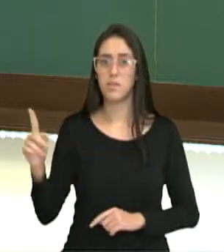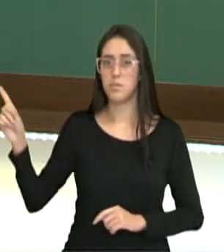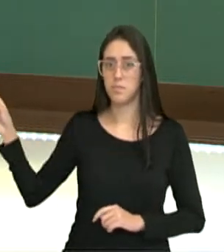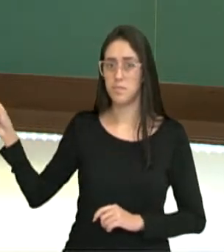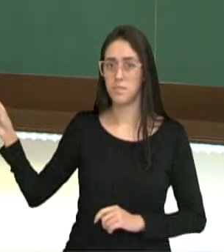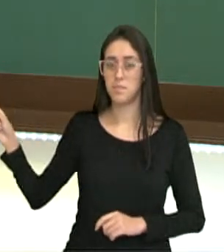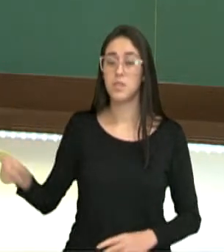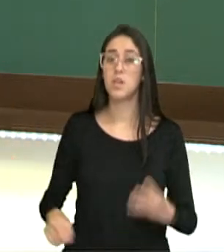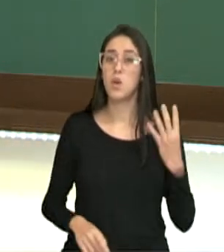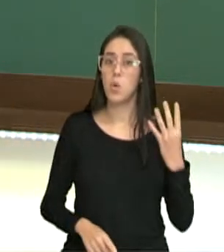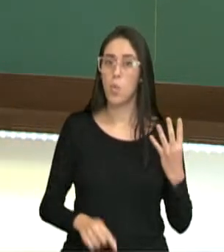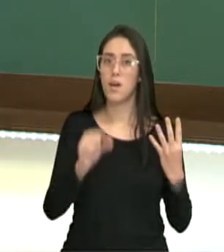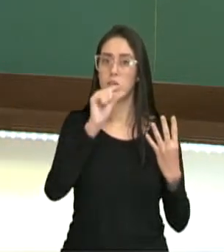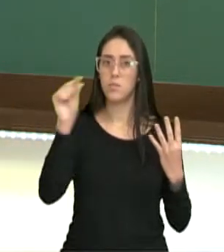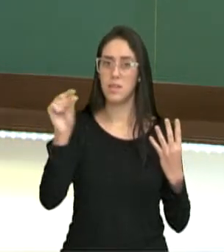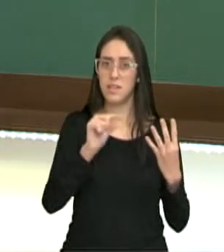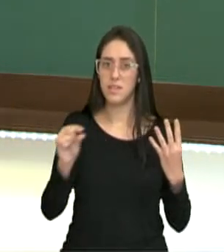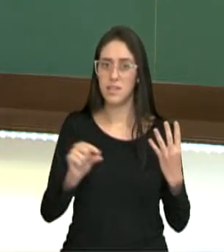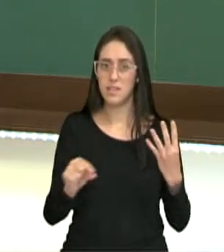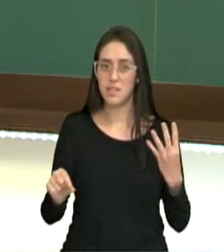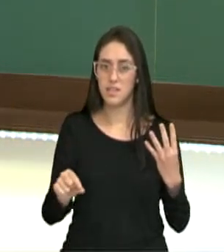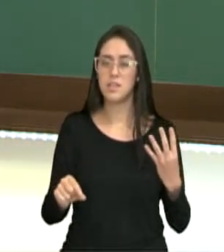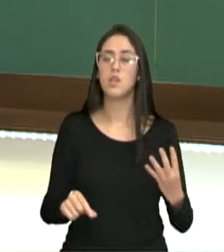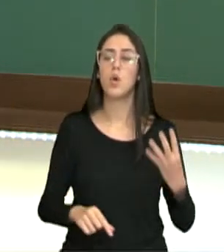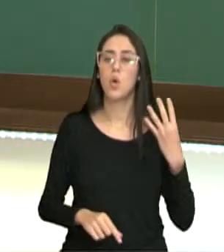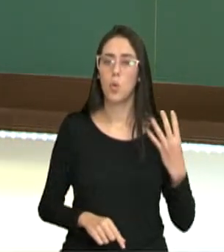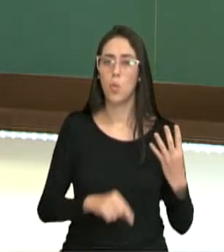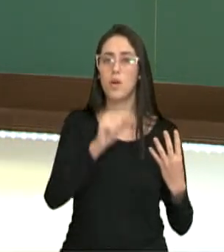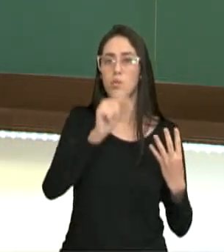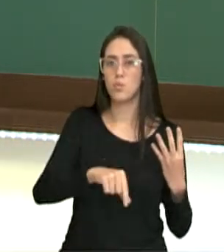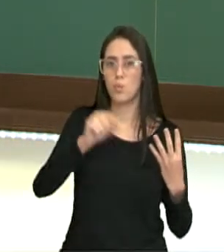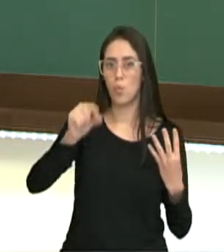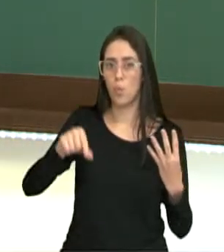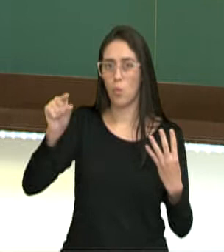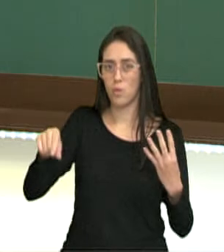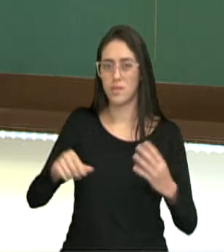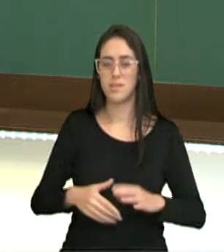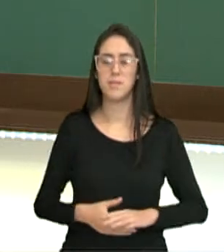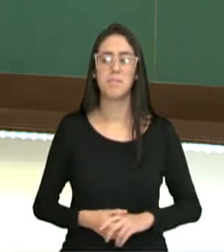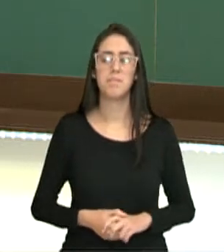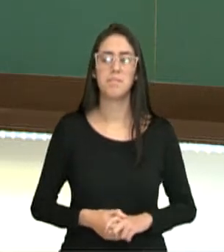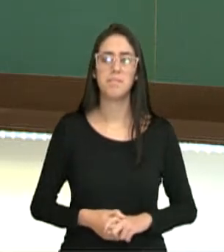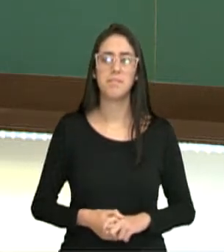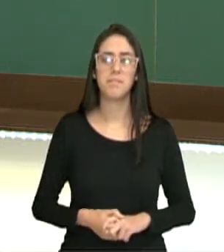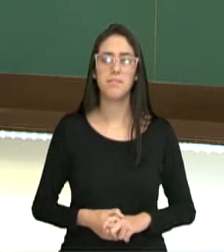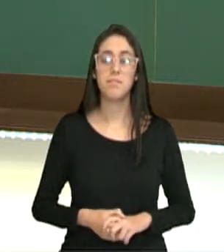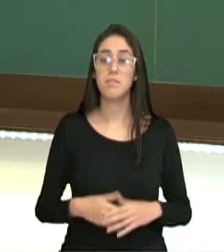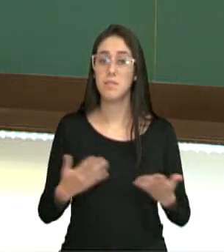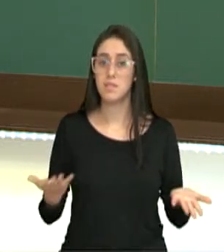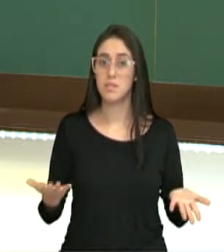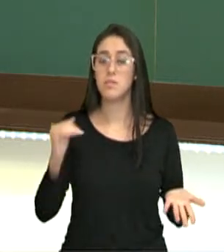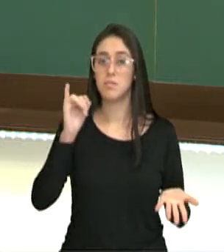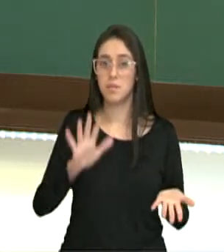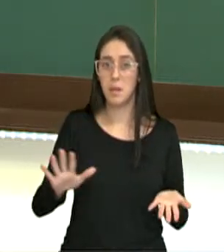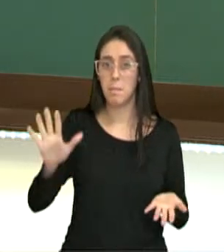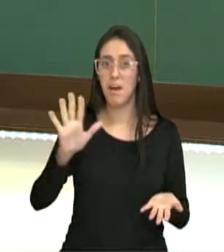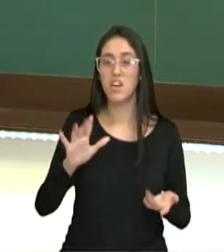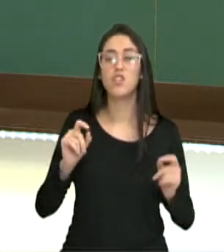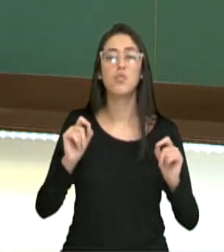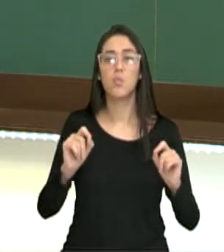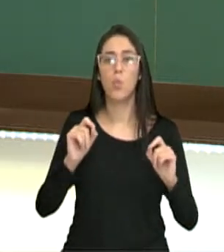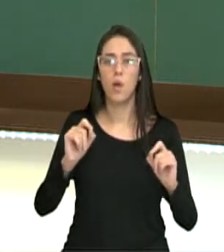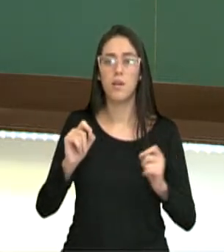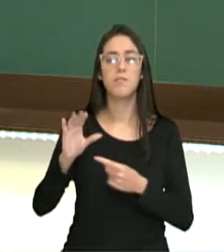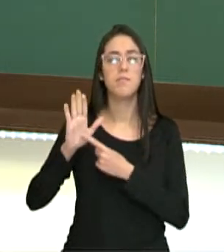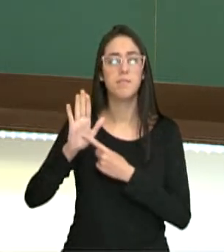Significa 4 linhas com 4 colunas. Então, na representação genérica, eu vou colocar,